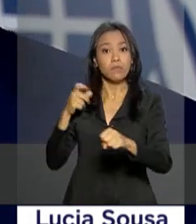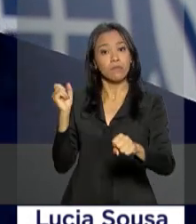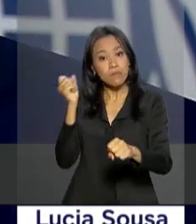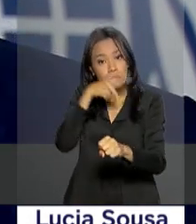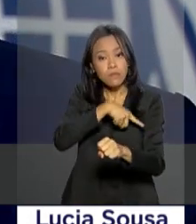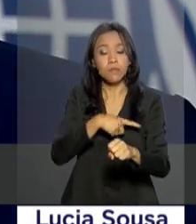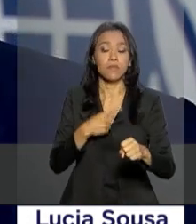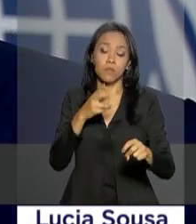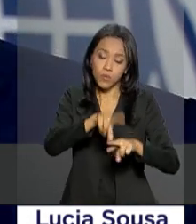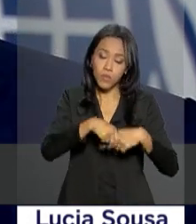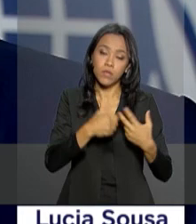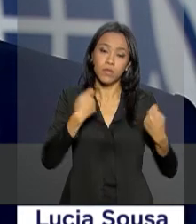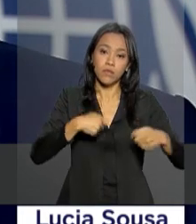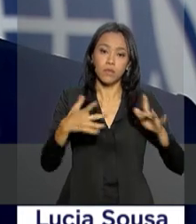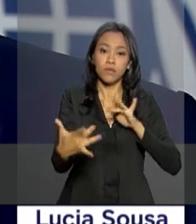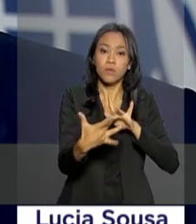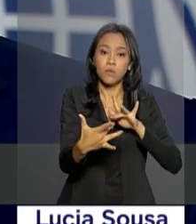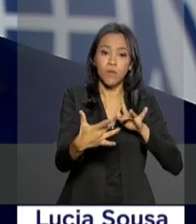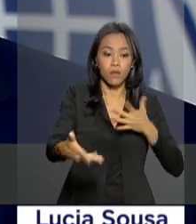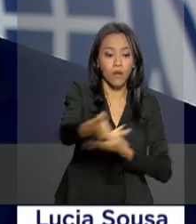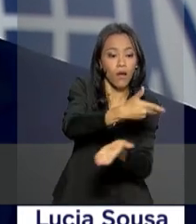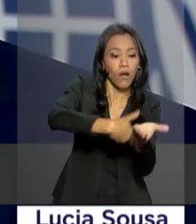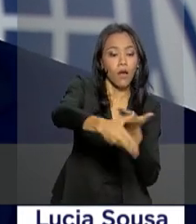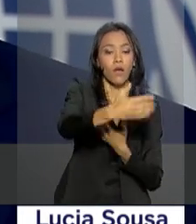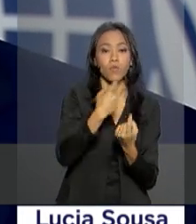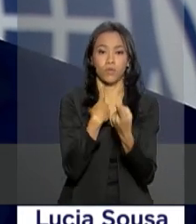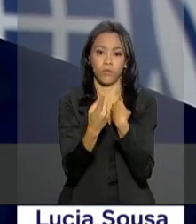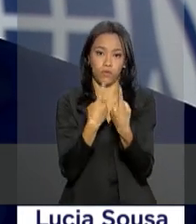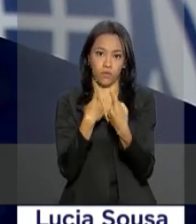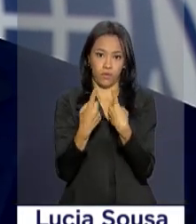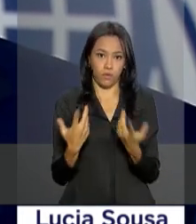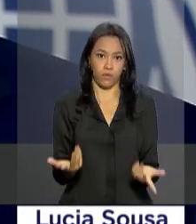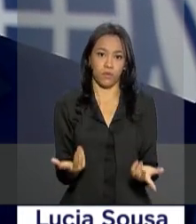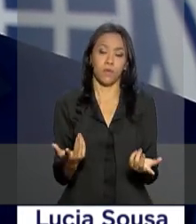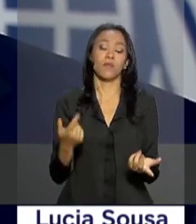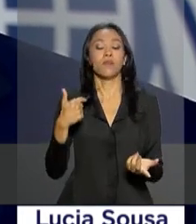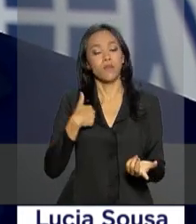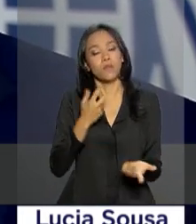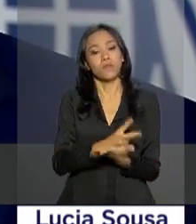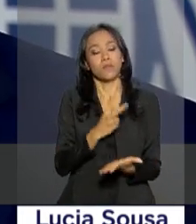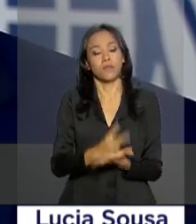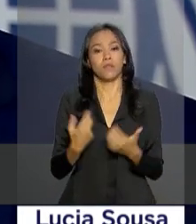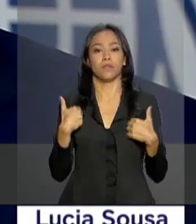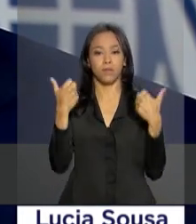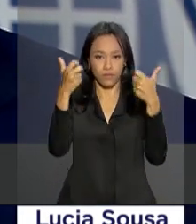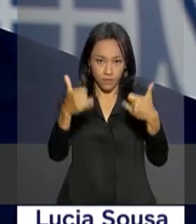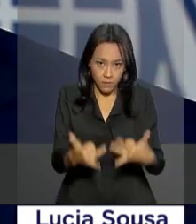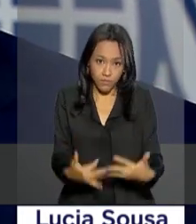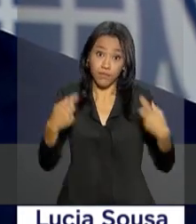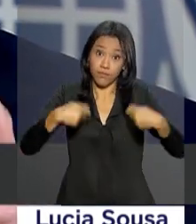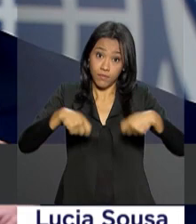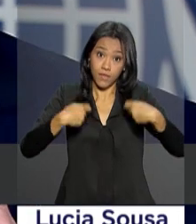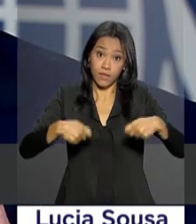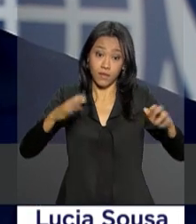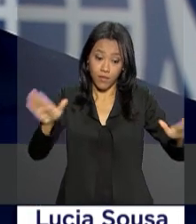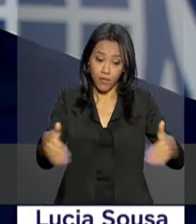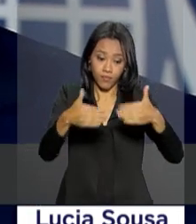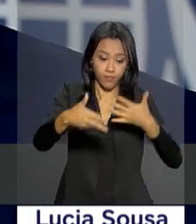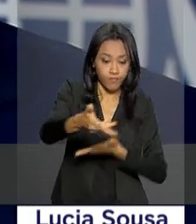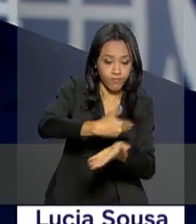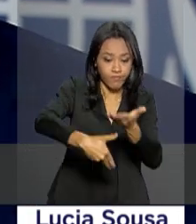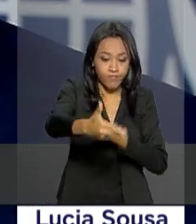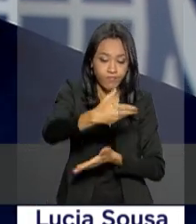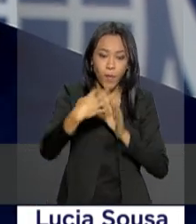para que haja um bar um diálogo muito produtivo né e digo eu sempre isso tem que ser feito pela via diplomática e quando